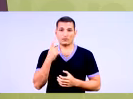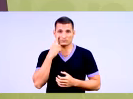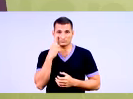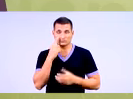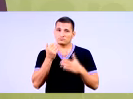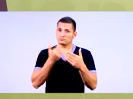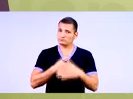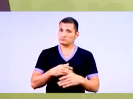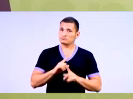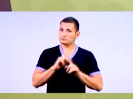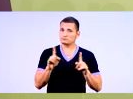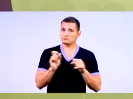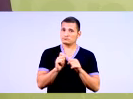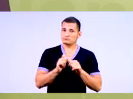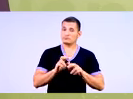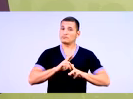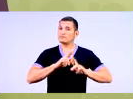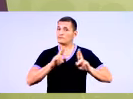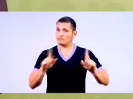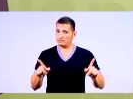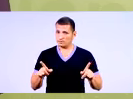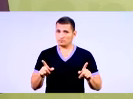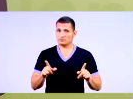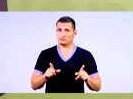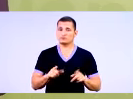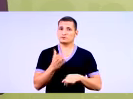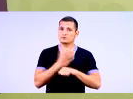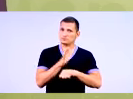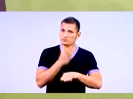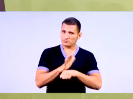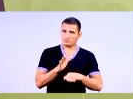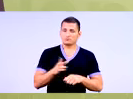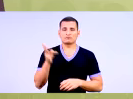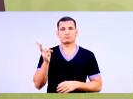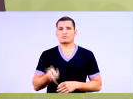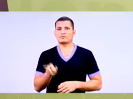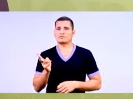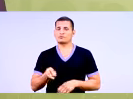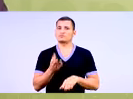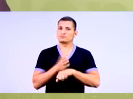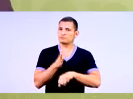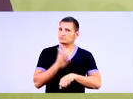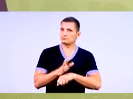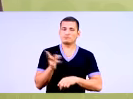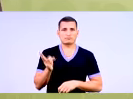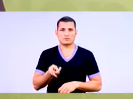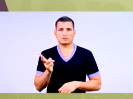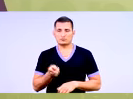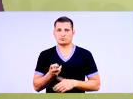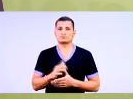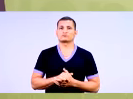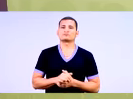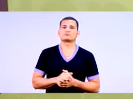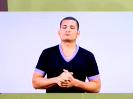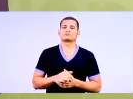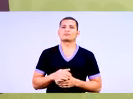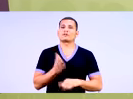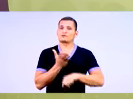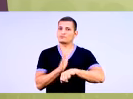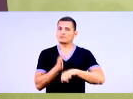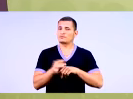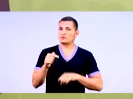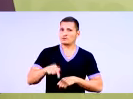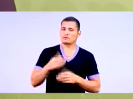não vamos fazer nada diferente do que fizemos. Os exercícios, as atividades na sala, as atividades aqui na